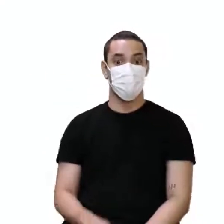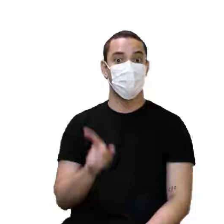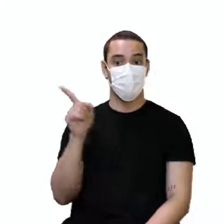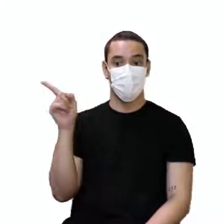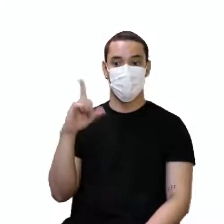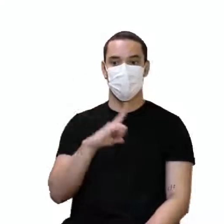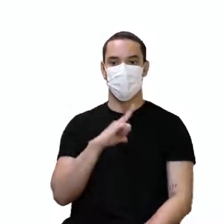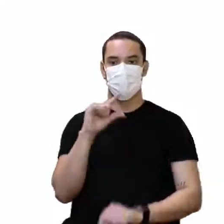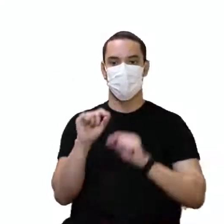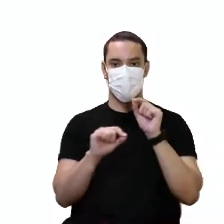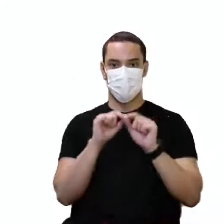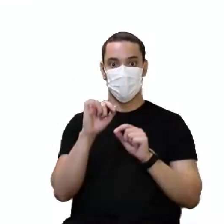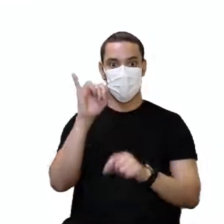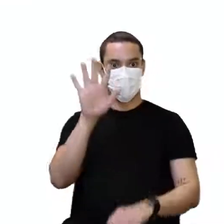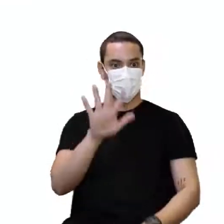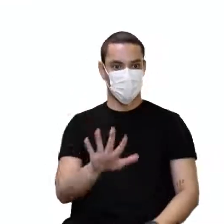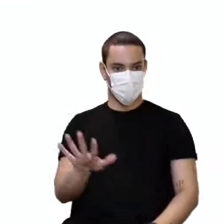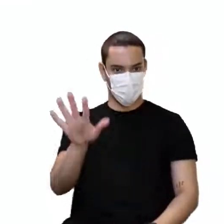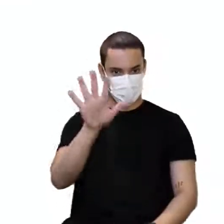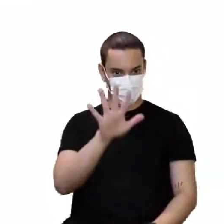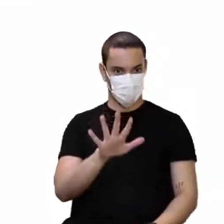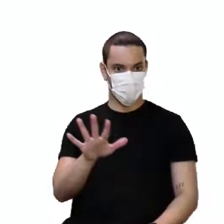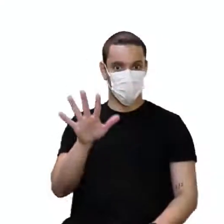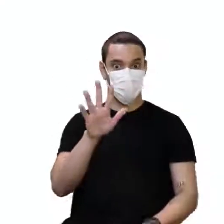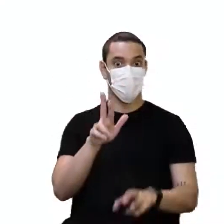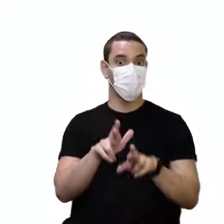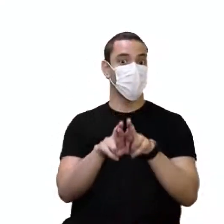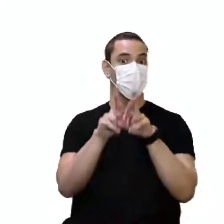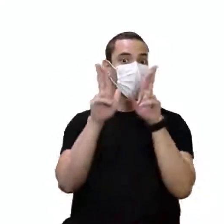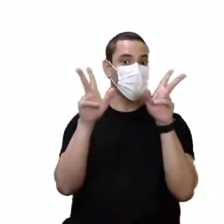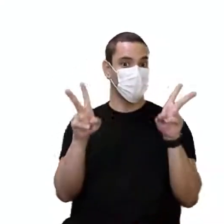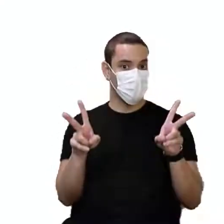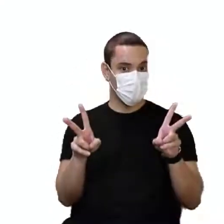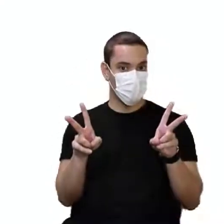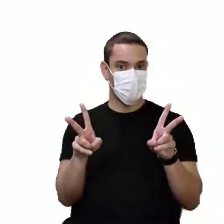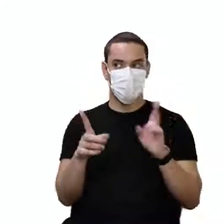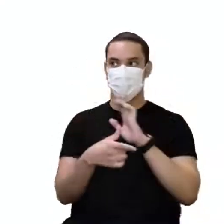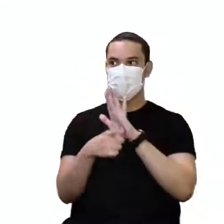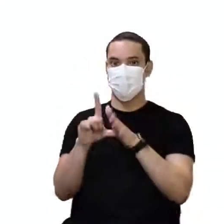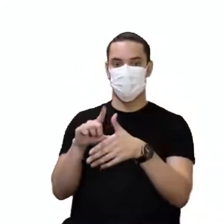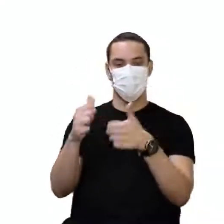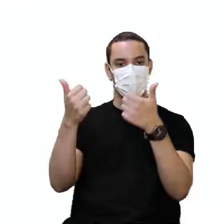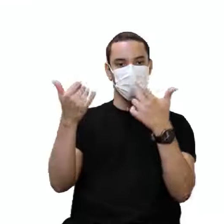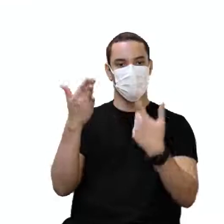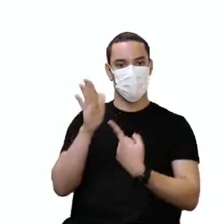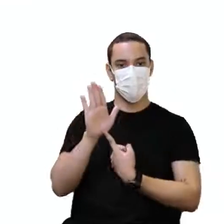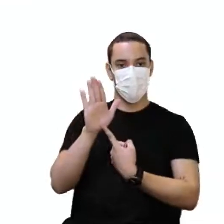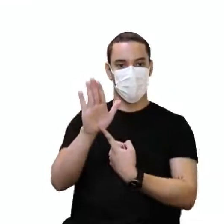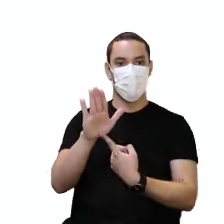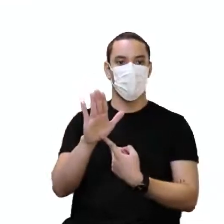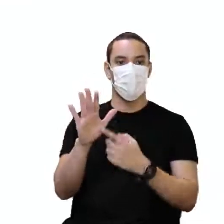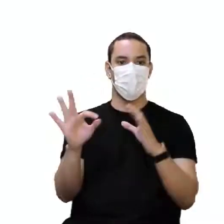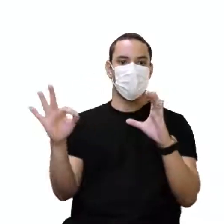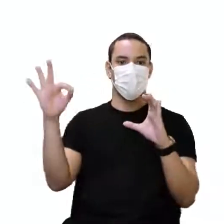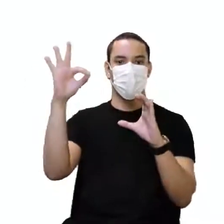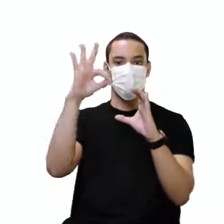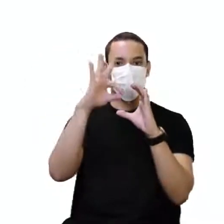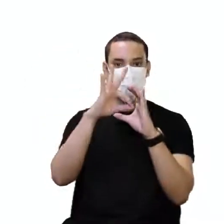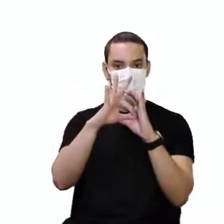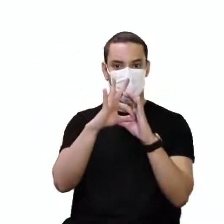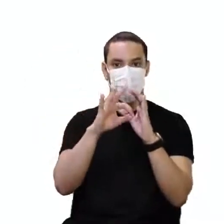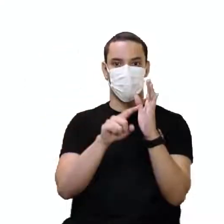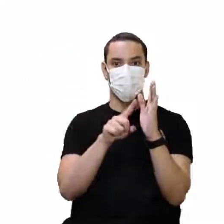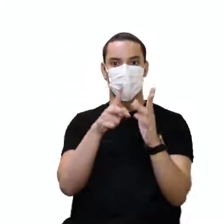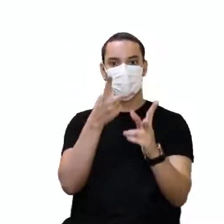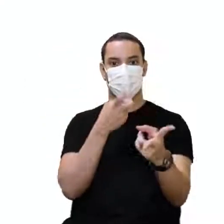Aqui a gente tem uma imagem diferente da florzinha que esse beija-flor tá ali buscando o